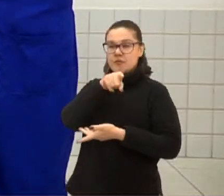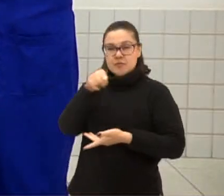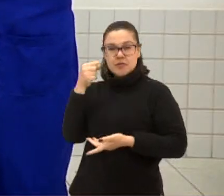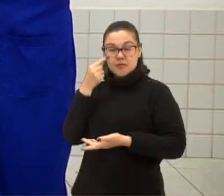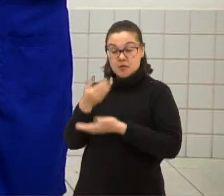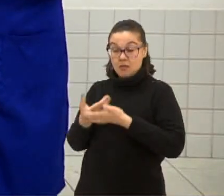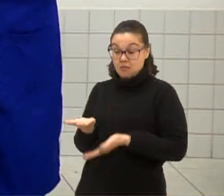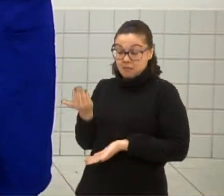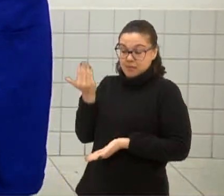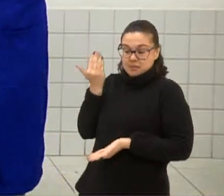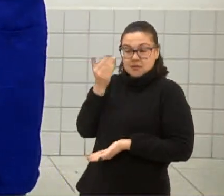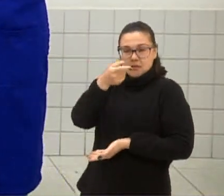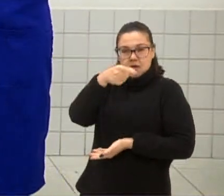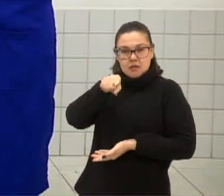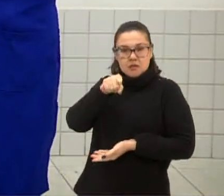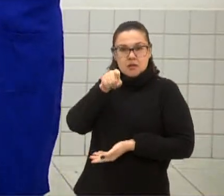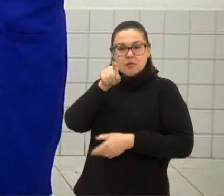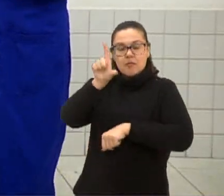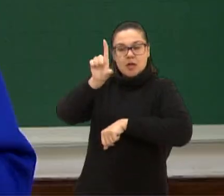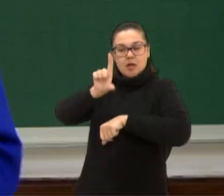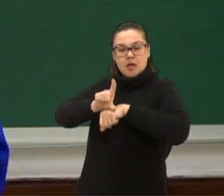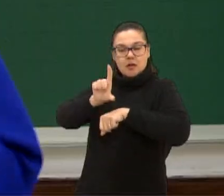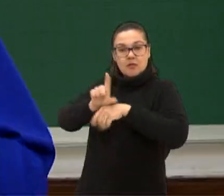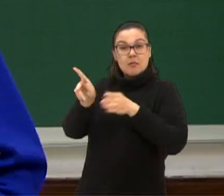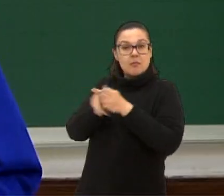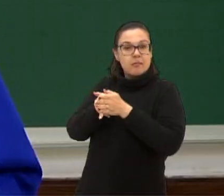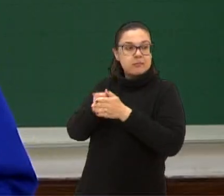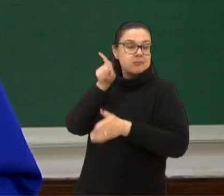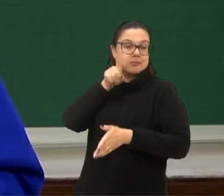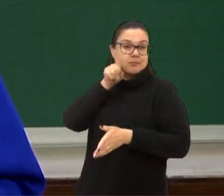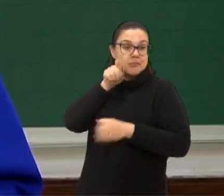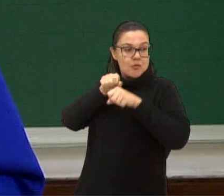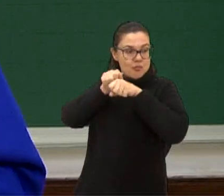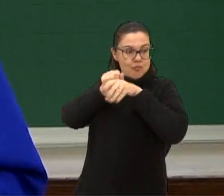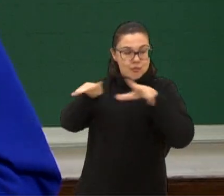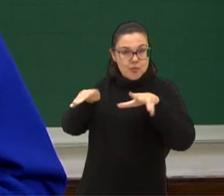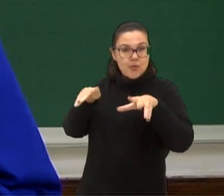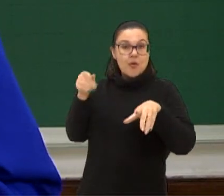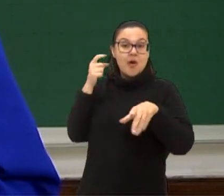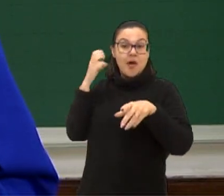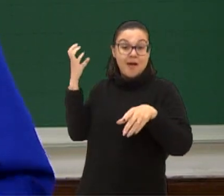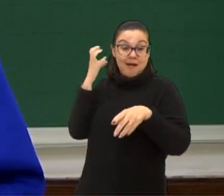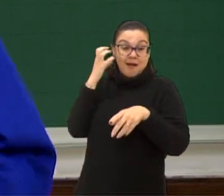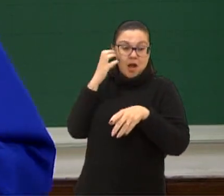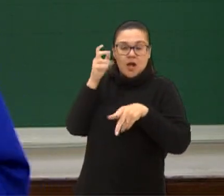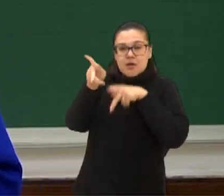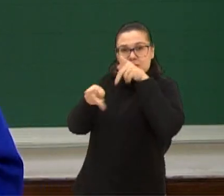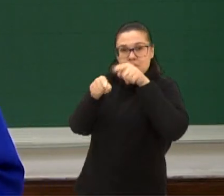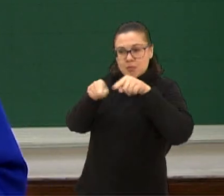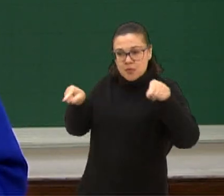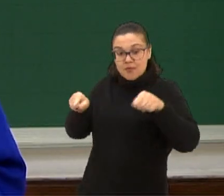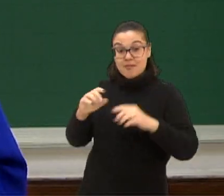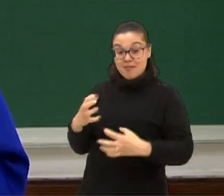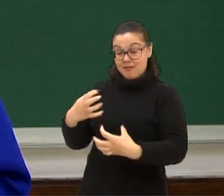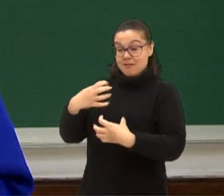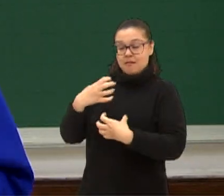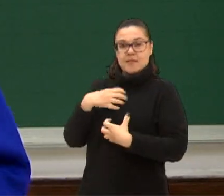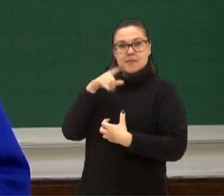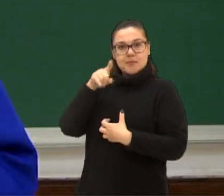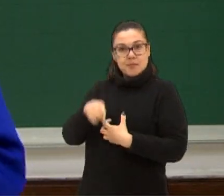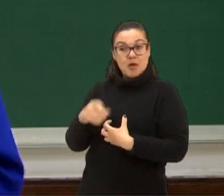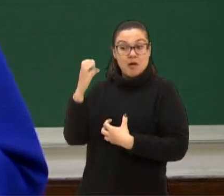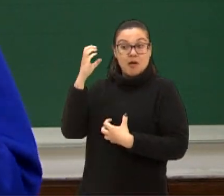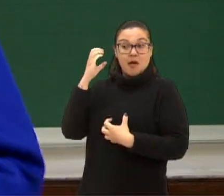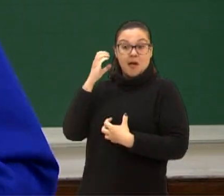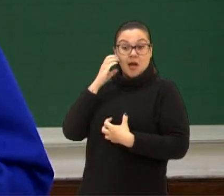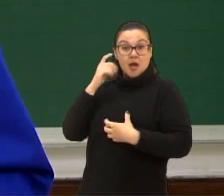na aula passada que teve uma loja nos Estados Unidos que distribuiu os rádios que eles tinham para a população, né? E dessa forma, o rádio se